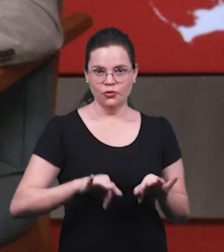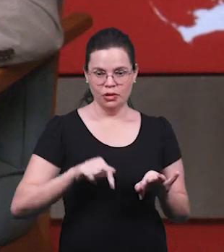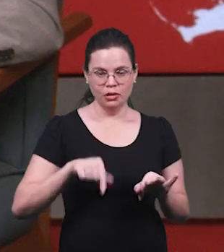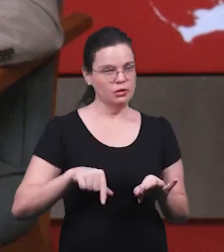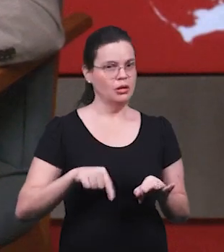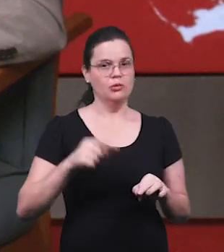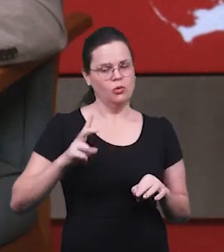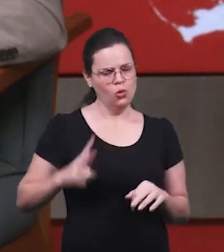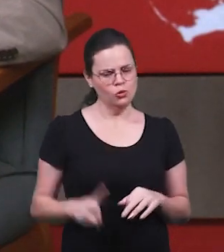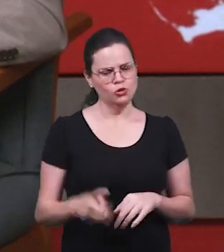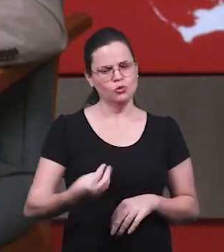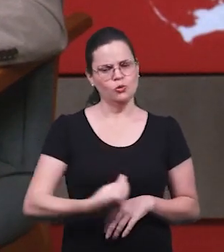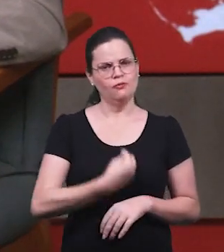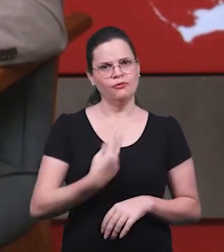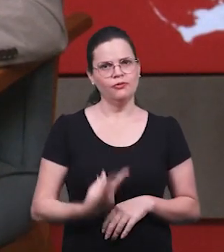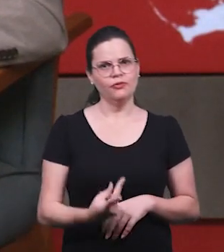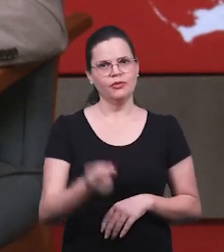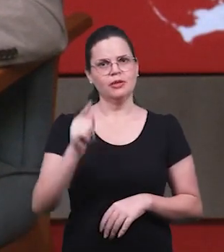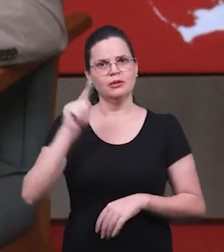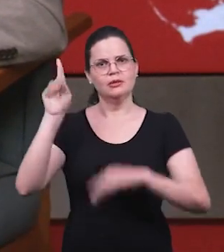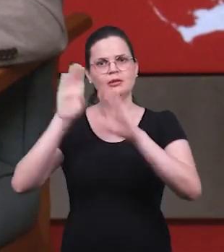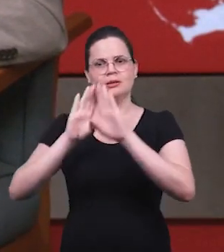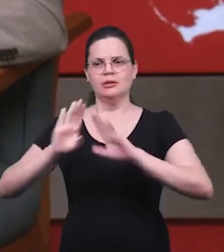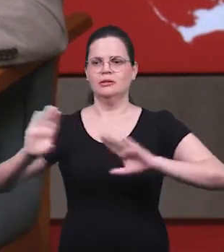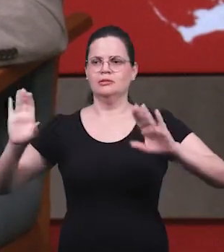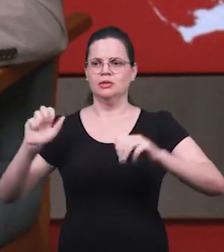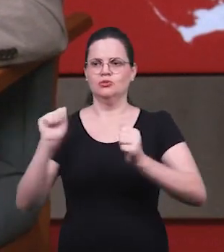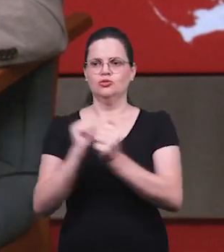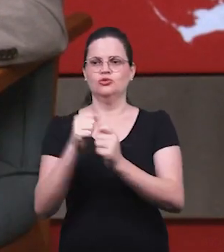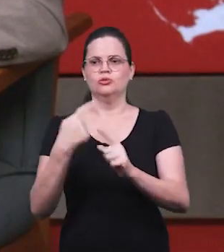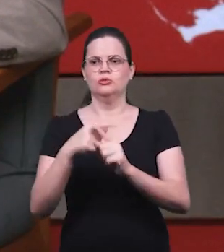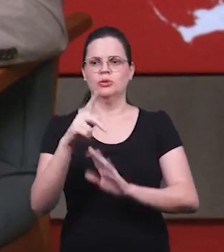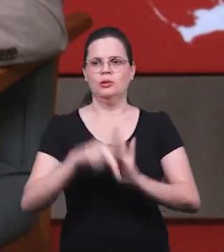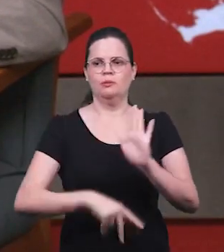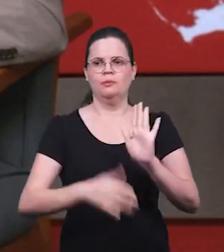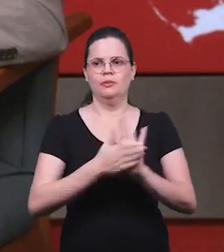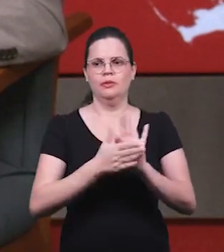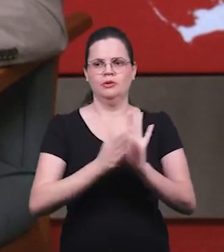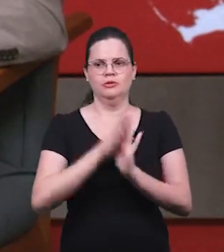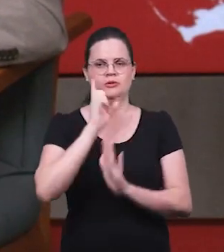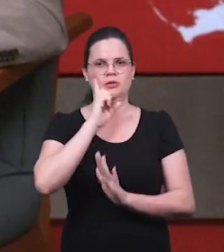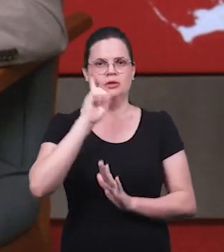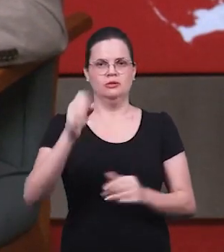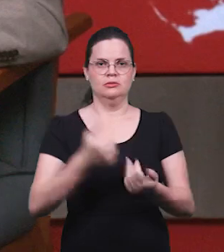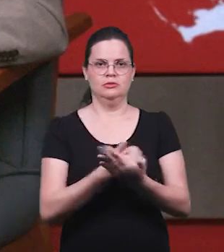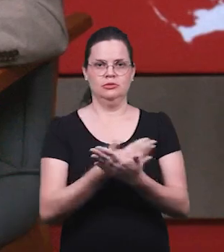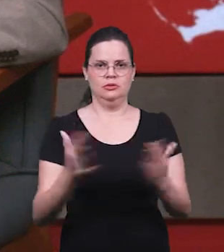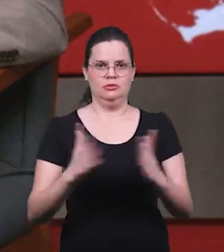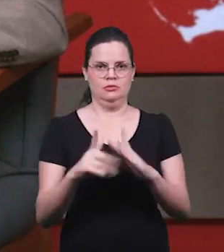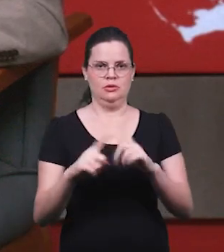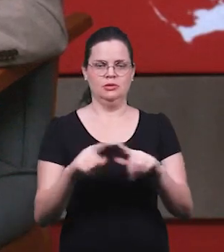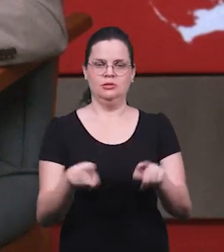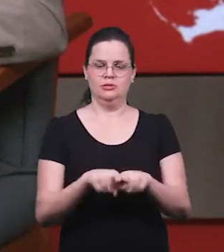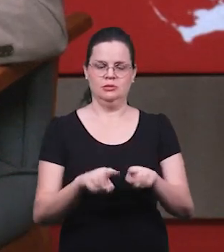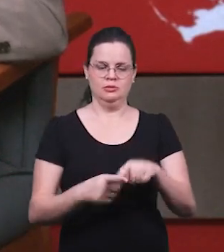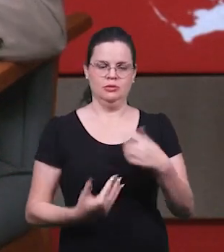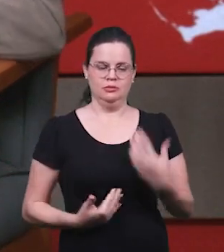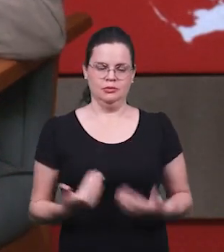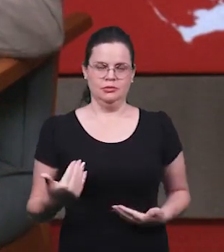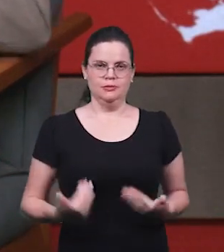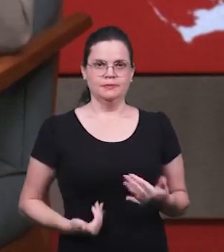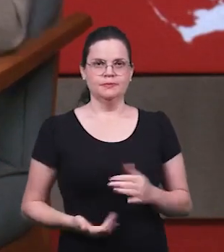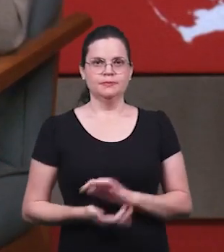vida eterna, é todo o propósito de Deus para a sua igreja e para os seus servos.